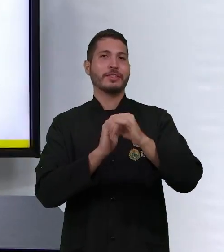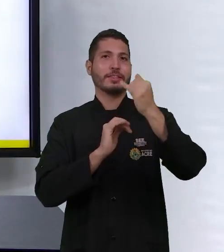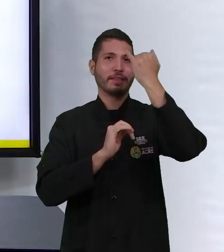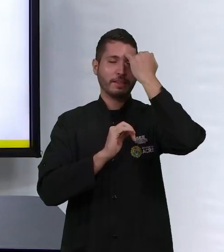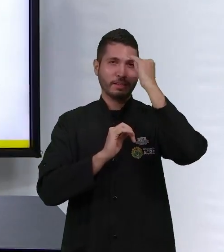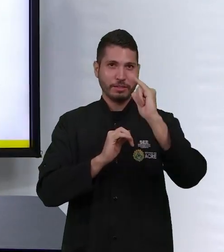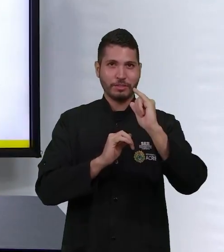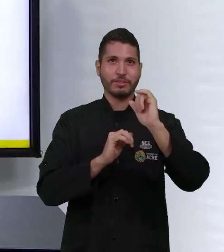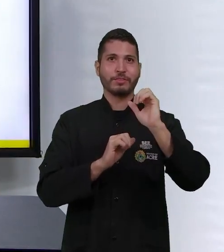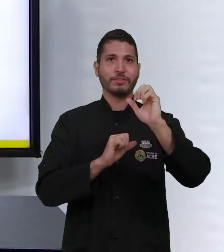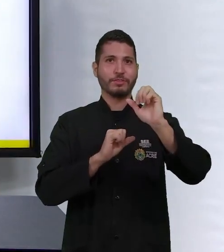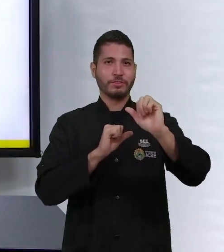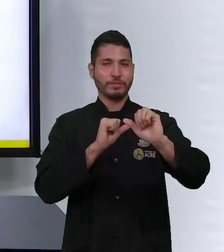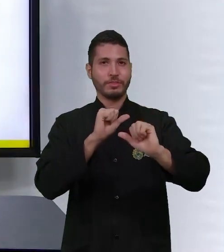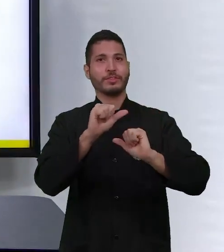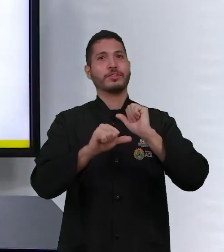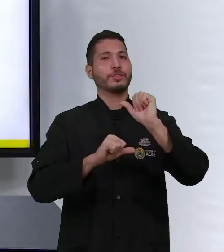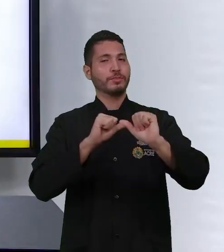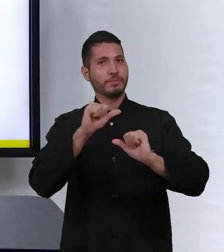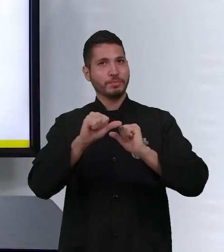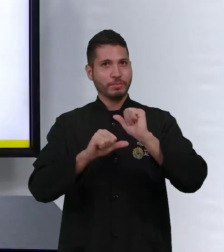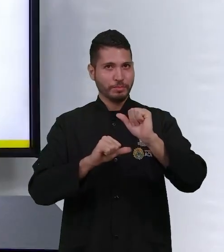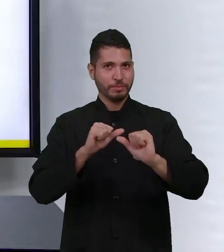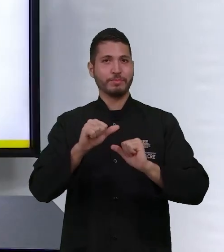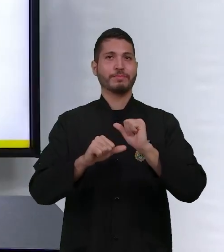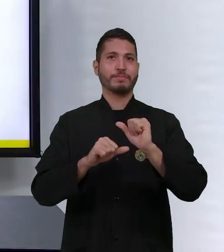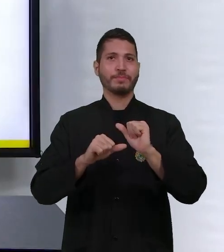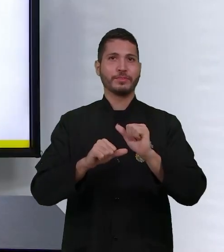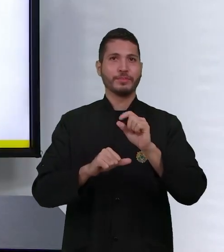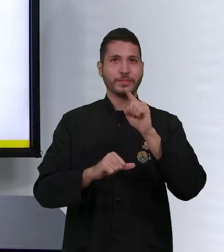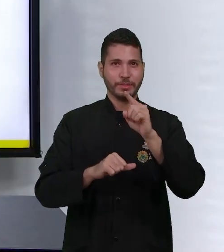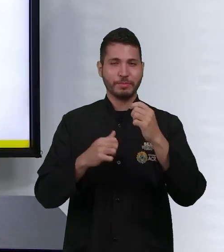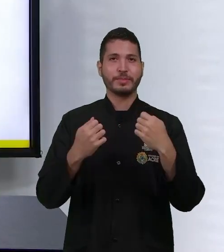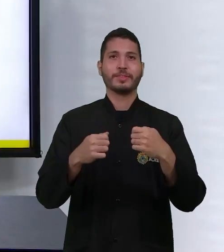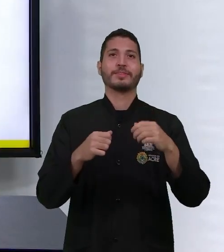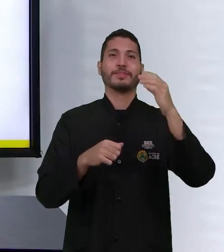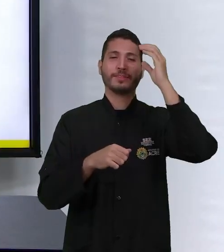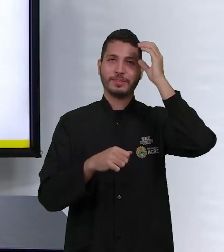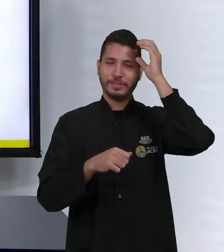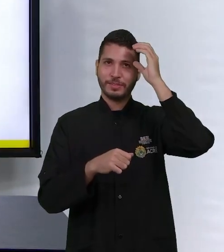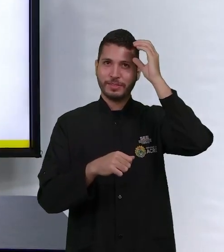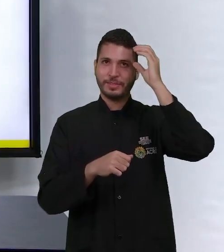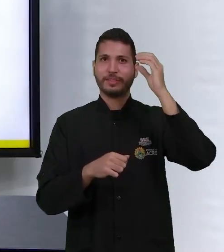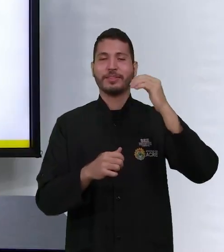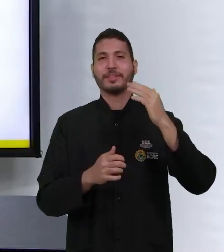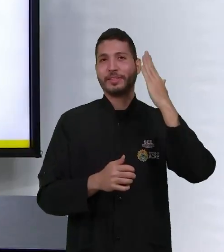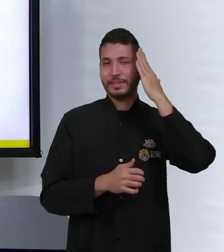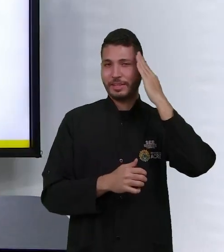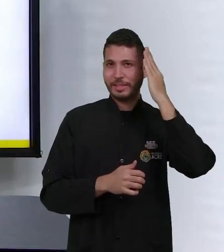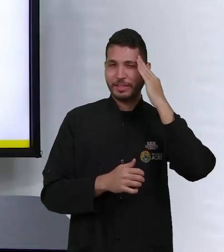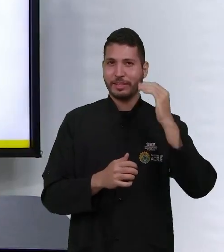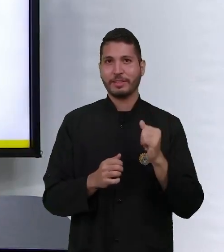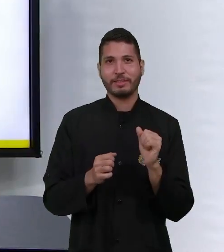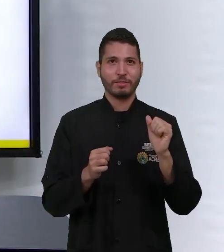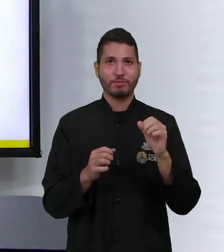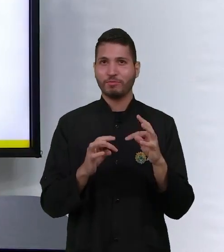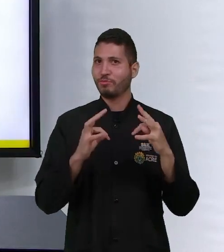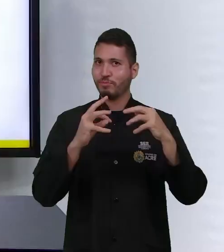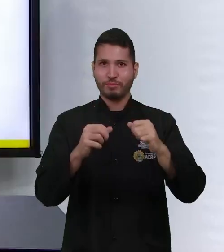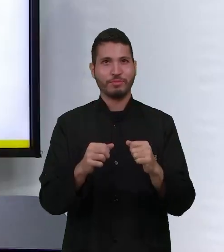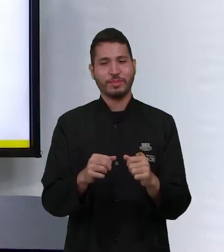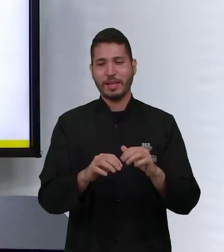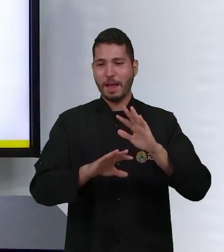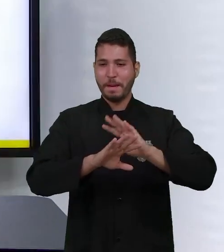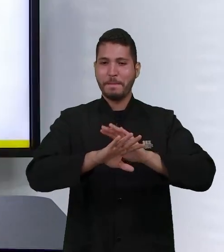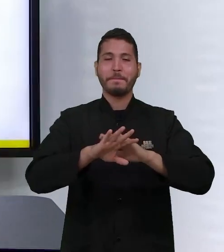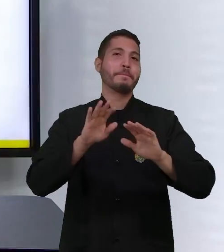que você que está aí começando a assistir a nossa aula, aluno, tem que ter. A fabricação era artesanal, tudo era feito à mão.